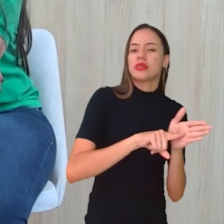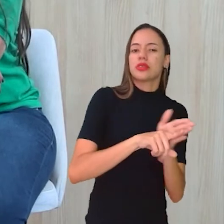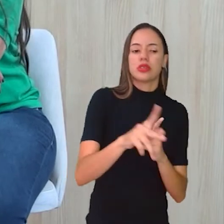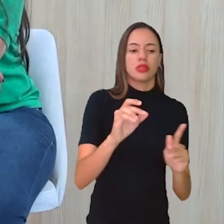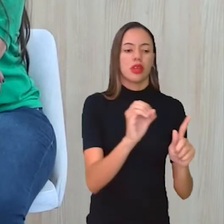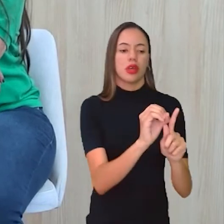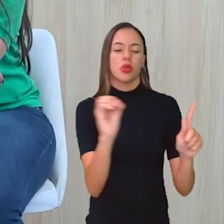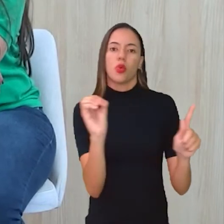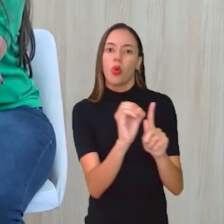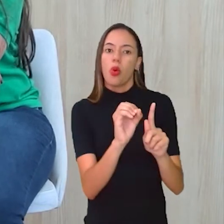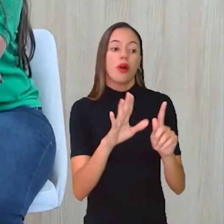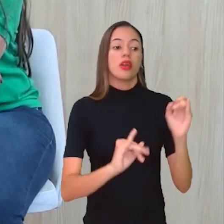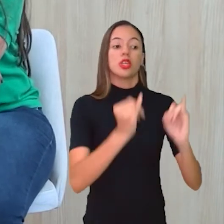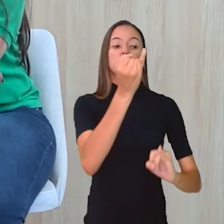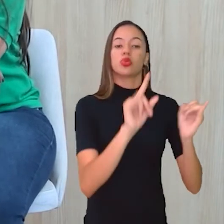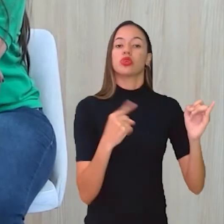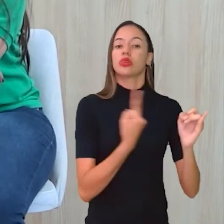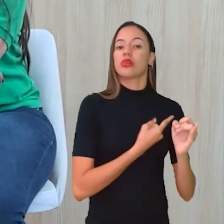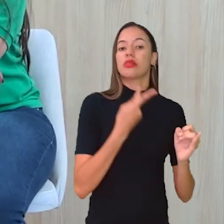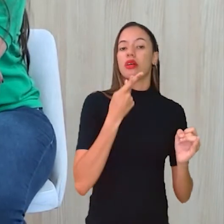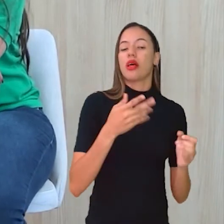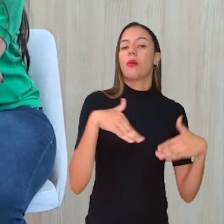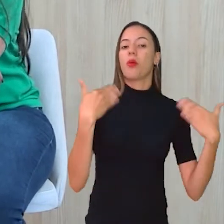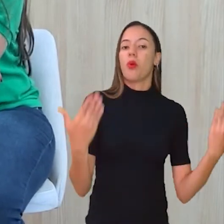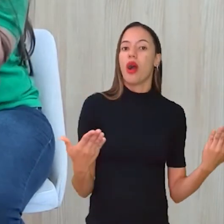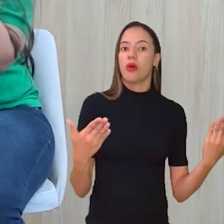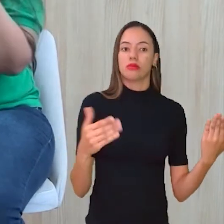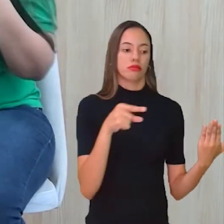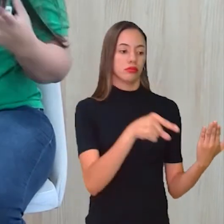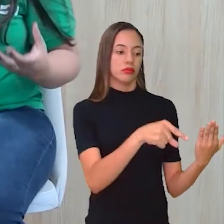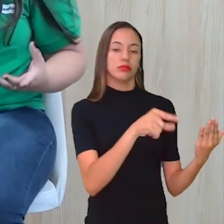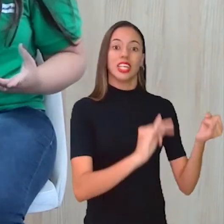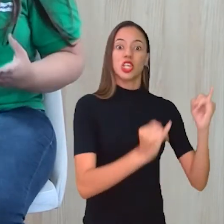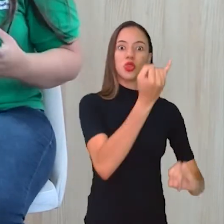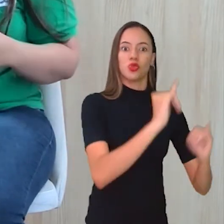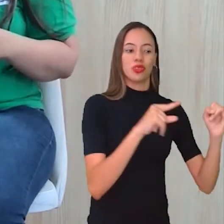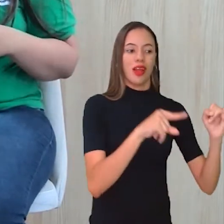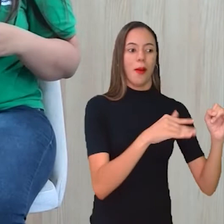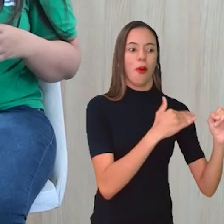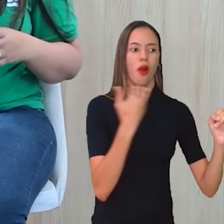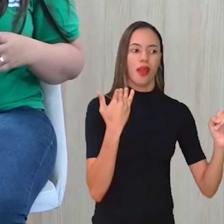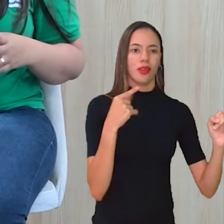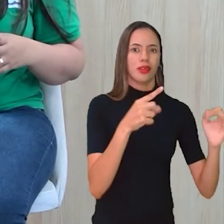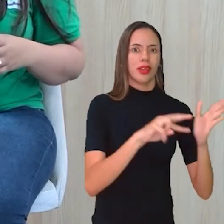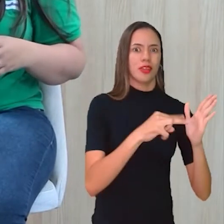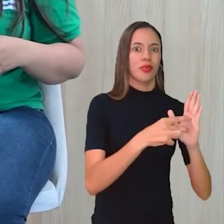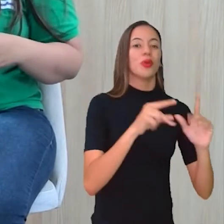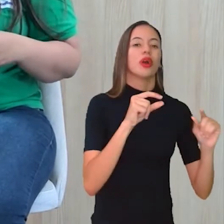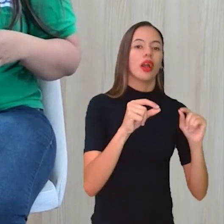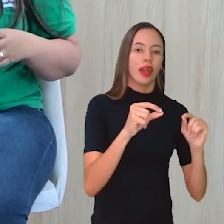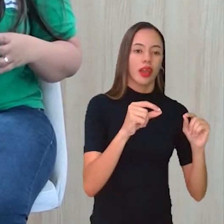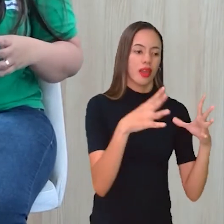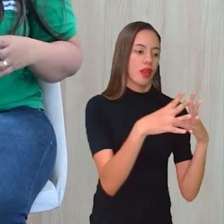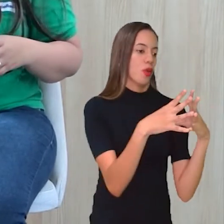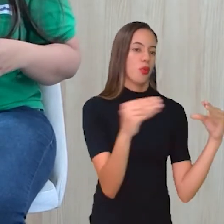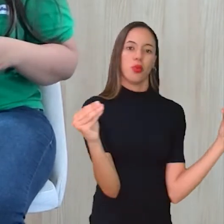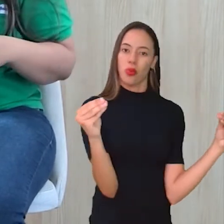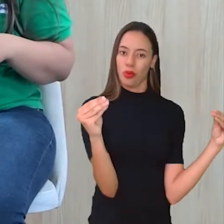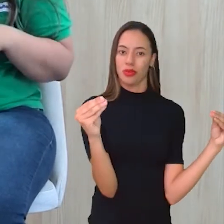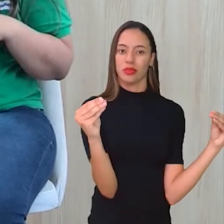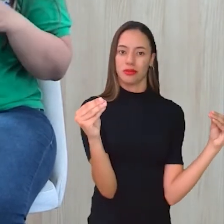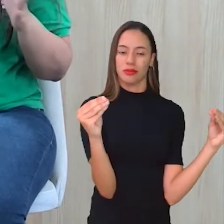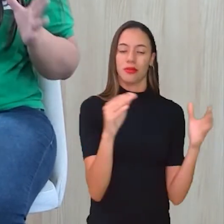que indústria a gente está falando, quais indústrias estão morrendo que a gente fala, deixando, né, desaparecendo